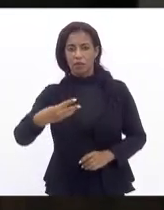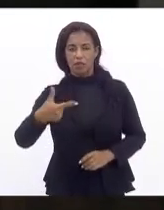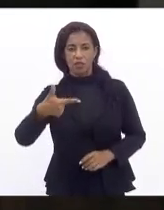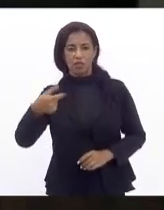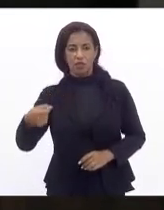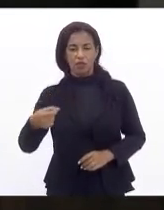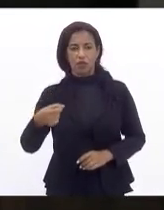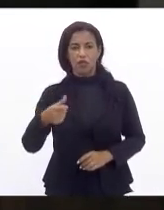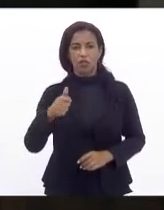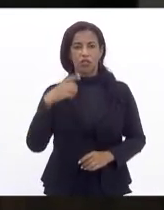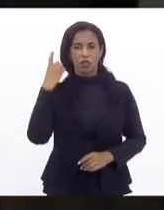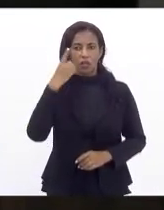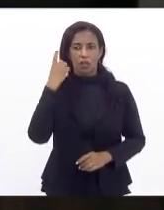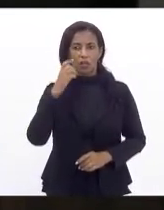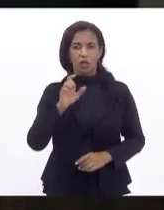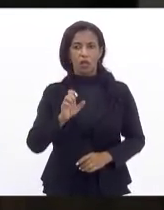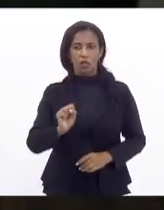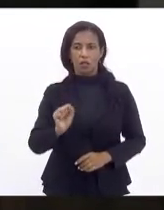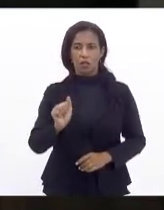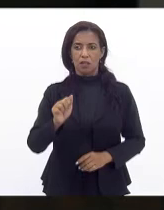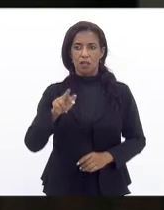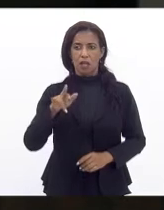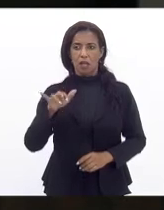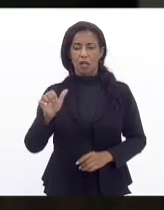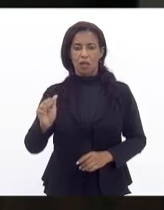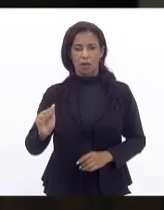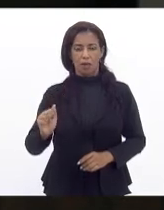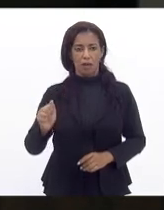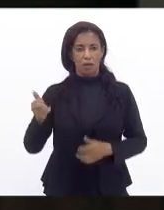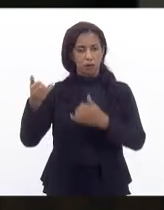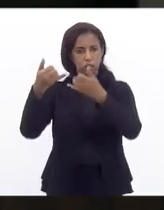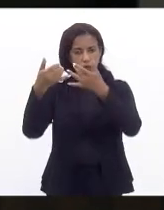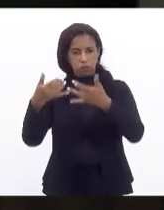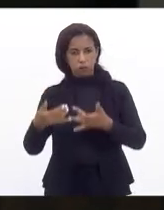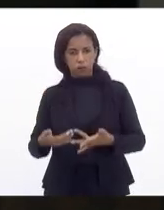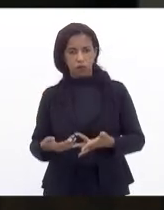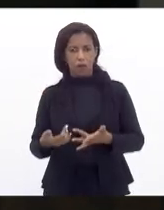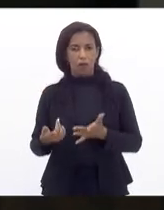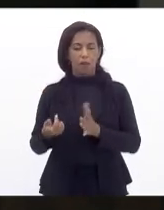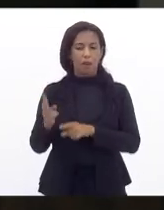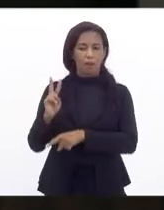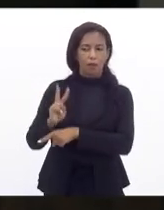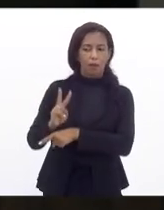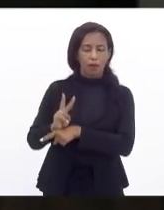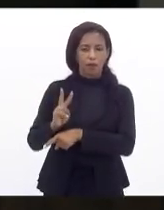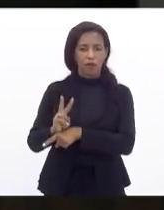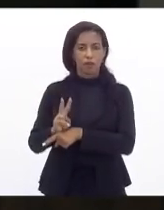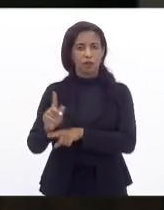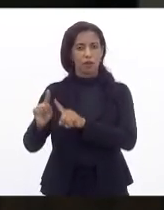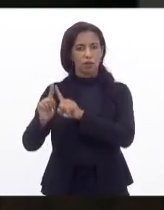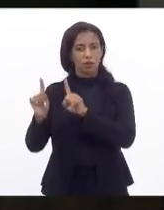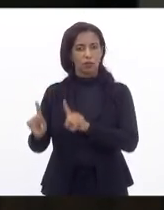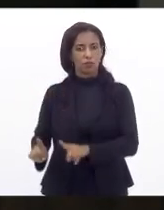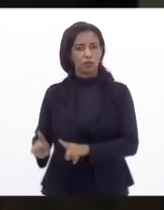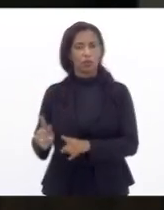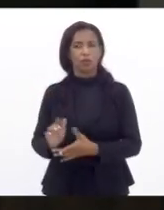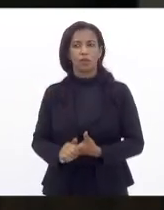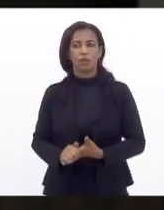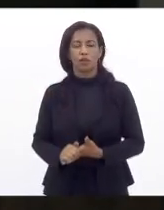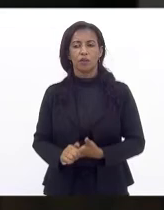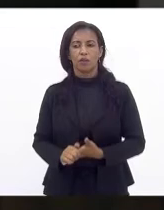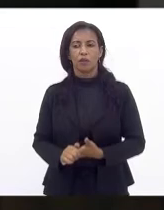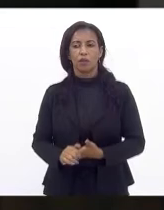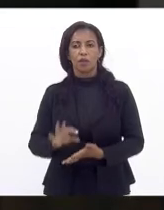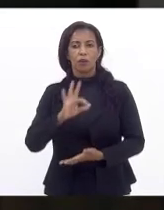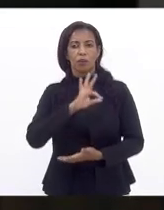autoria do deputado Coronel Salema, constitui critérios para prestação, auxílio, proteção e assistência aos servidores pertencentes aos